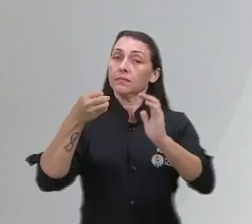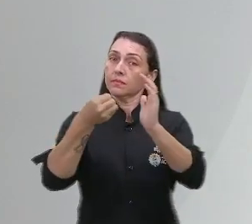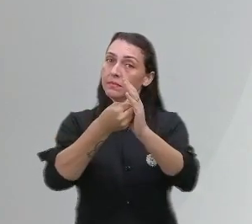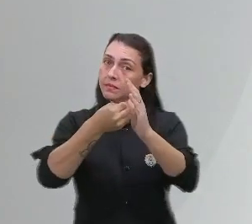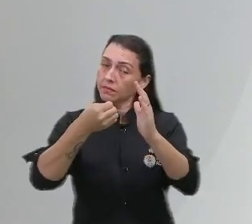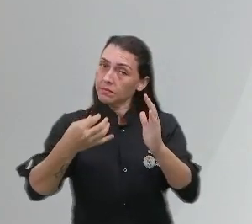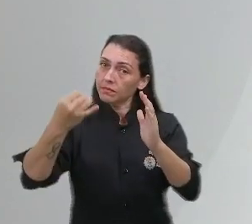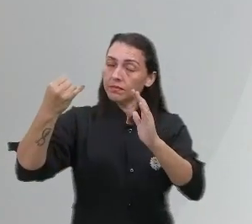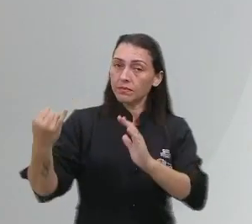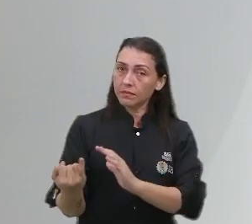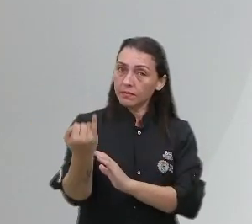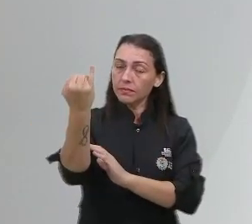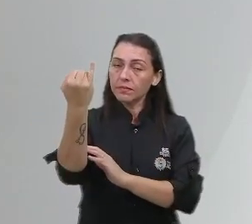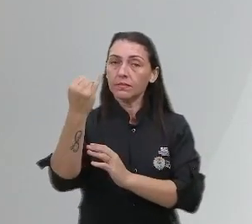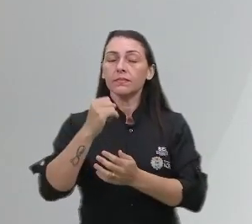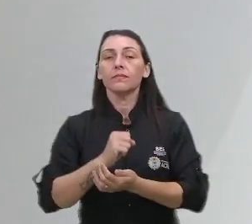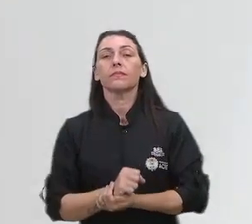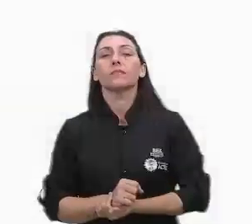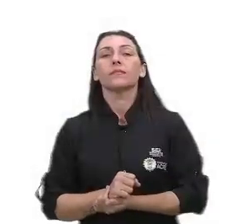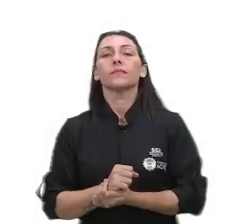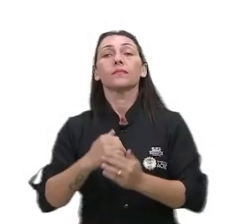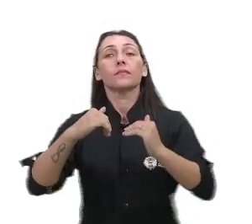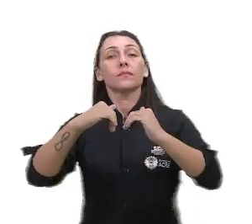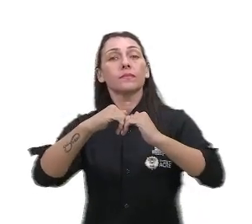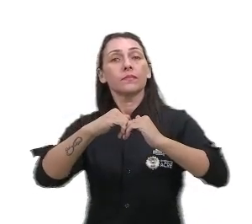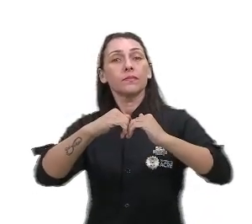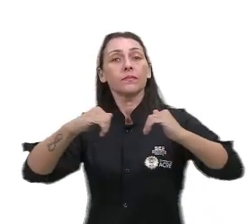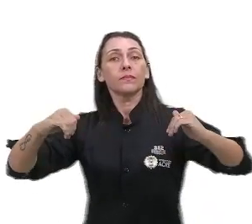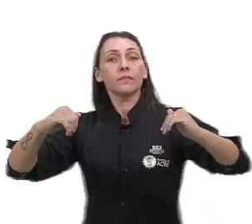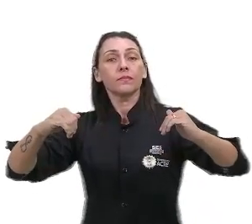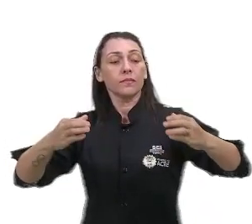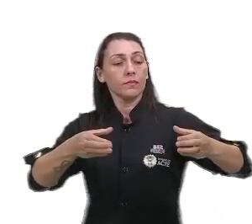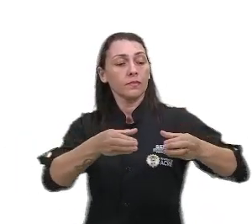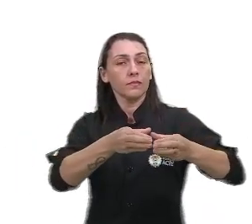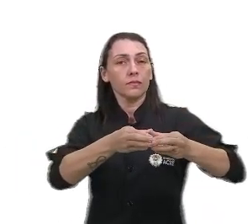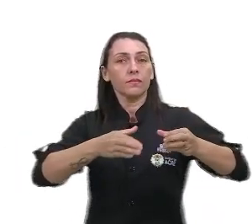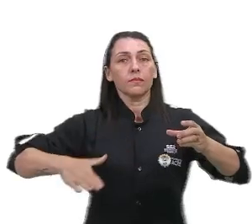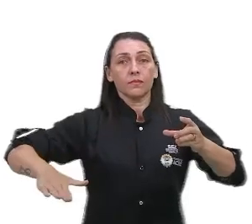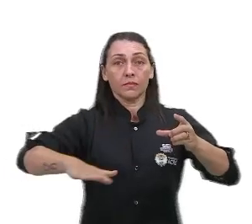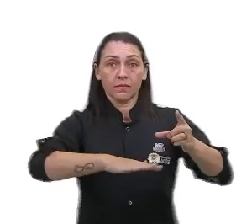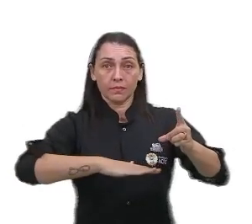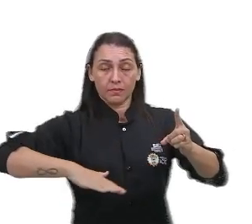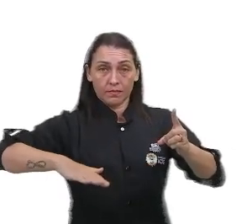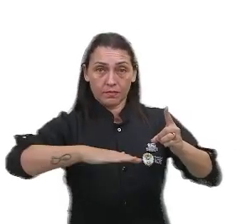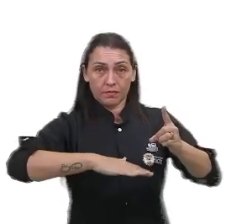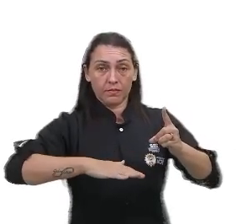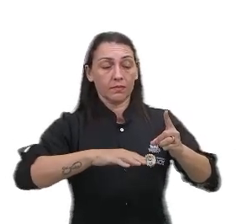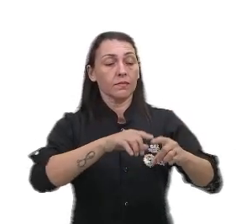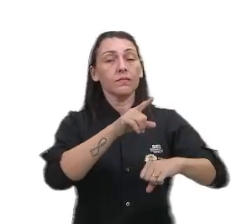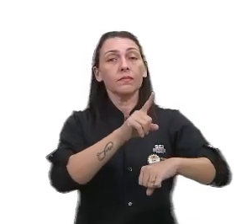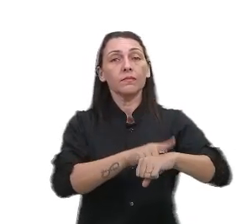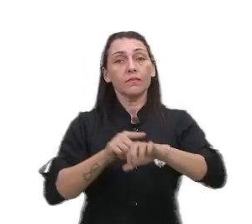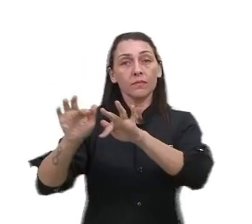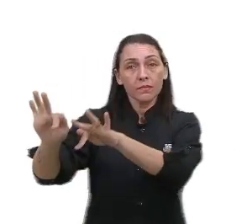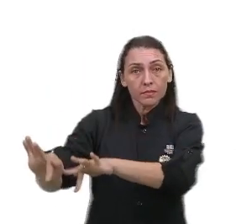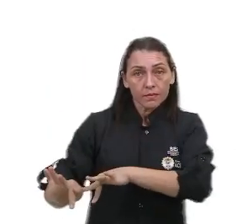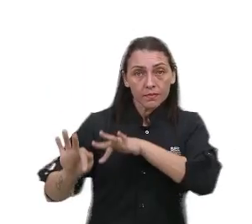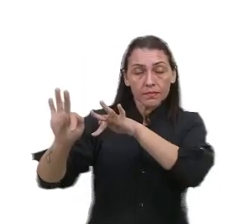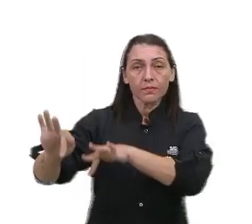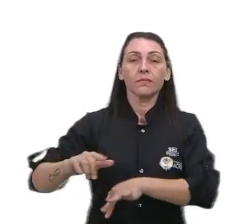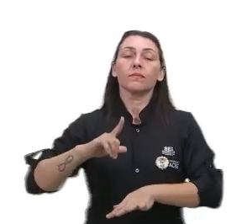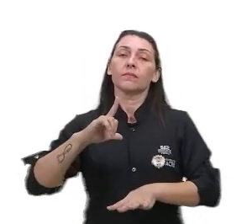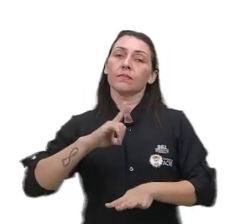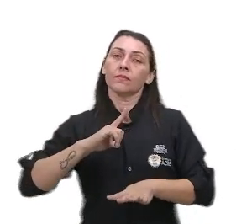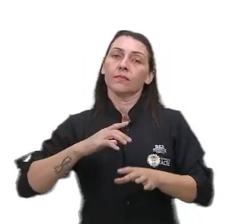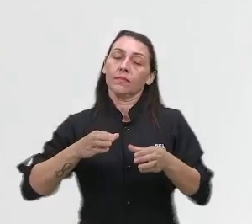característica bem importante que é a divisão entre classes sociais. No período do feudalismo, a gente tinha ali